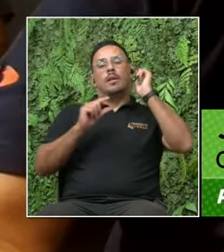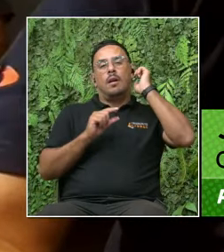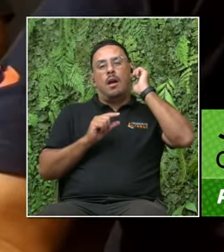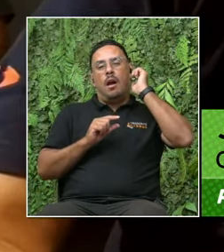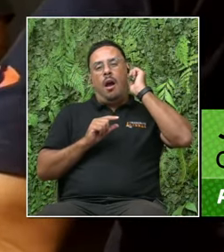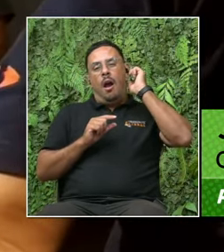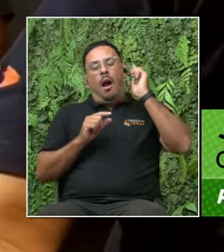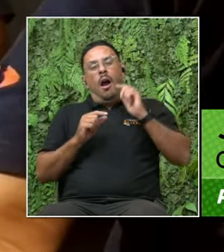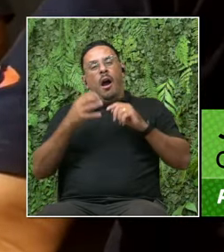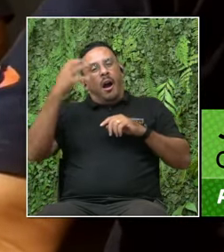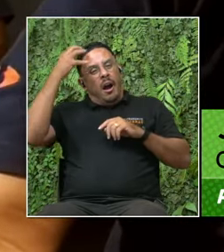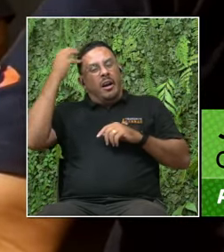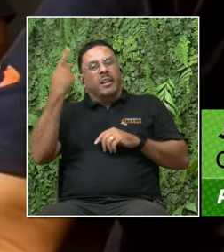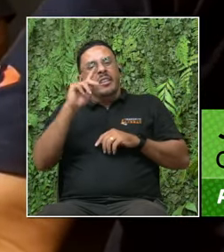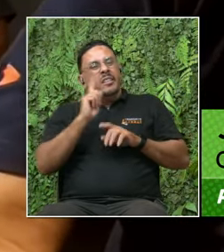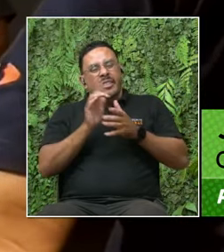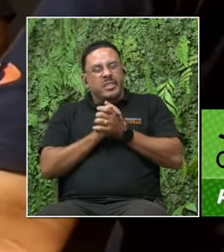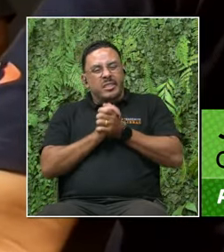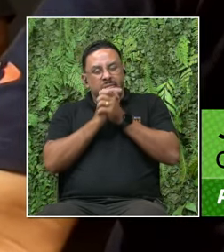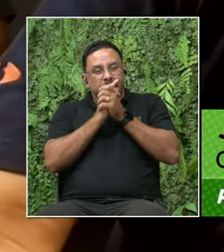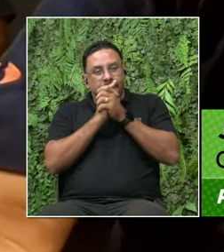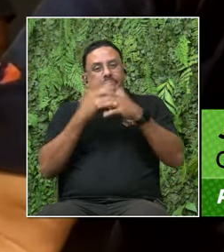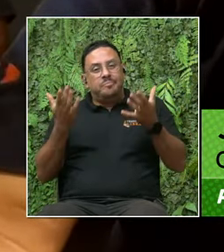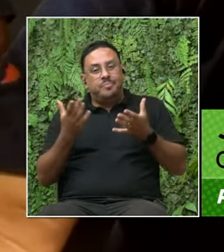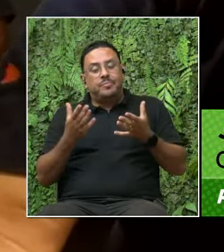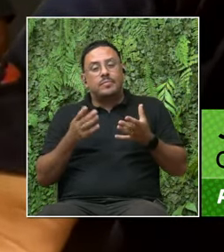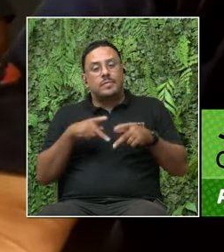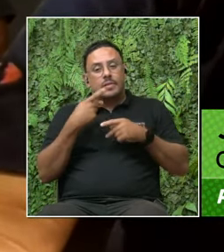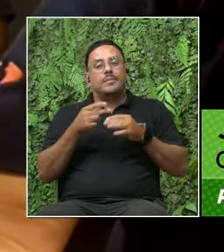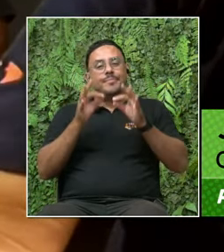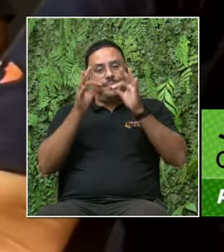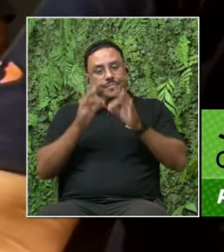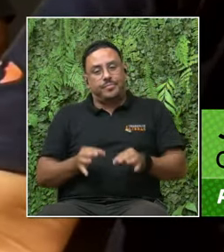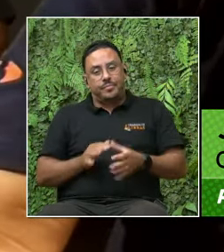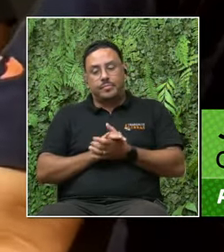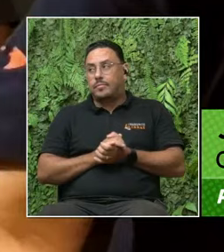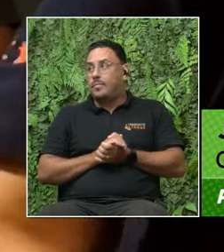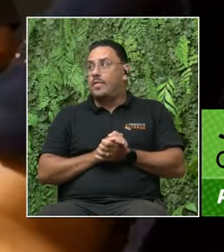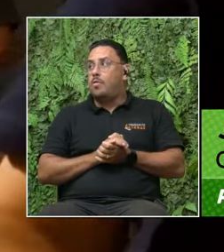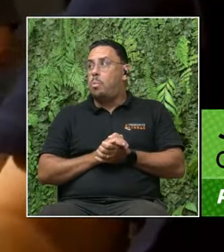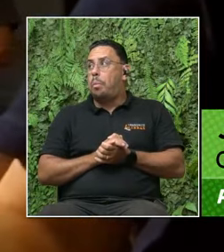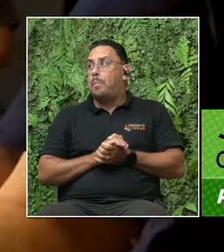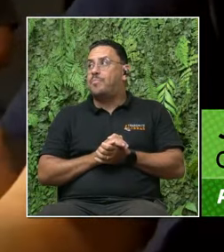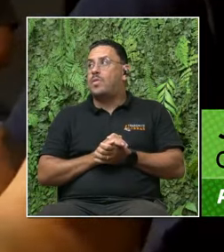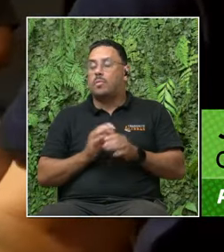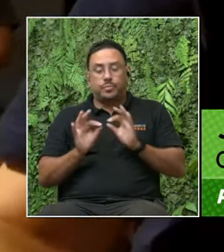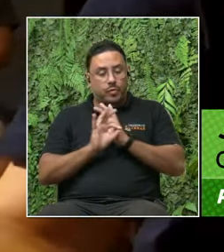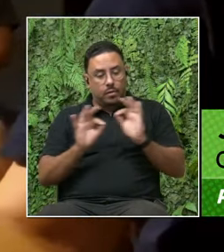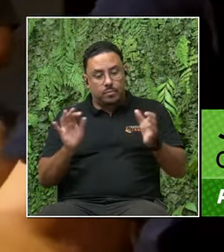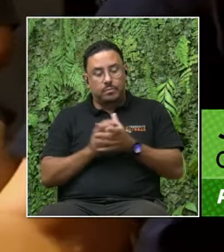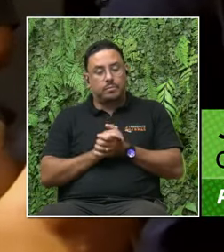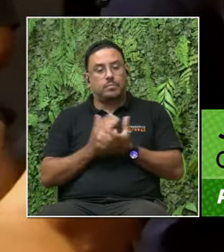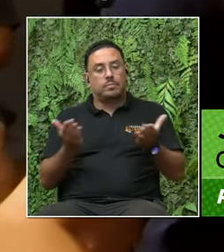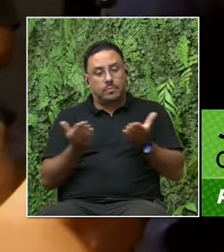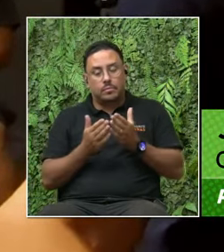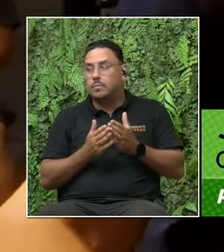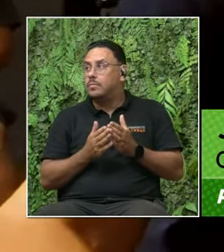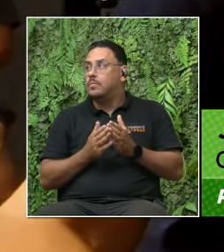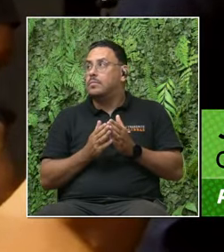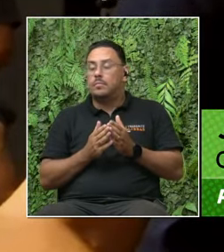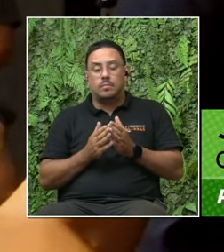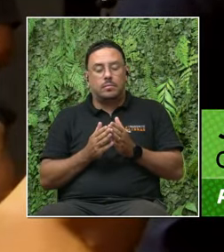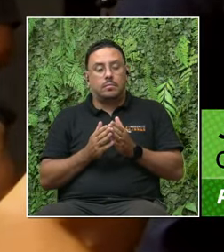a culpa obviamente não foi dele né vamos vamos ser honestos né meu caro Bob Hum maravilha agora então vamos para